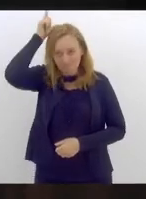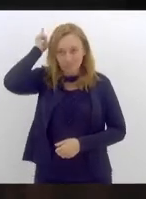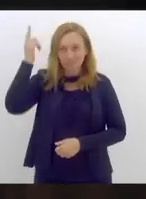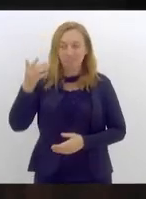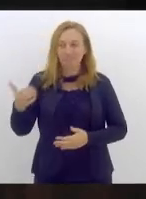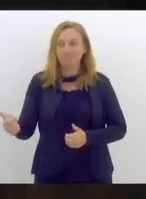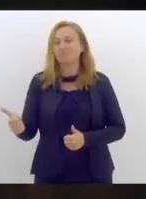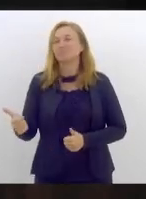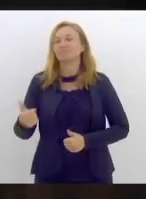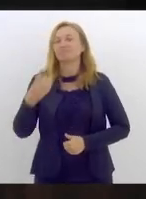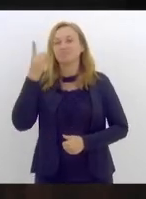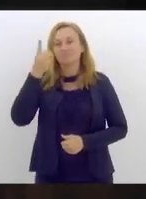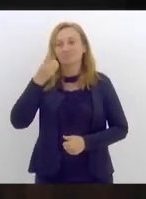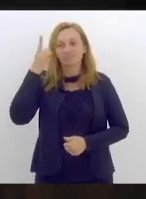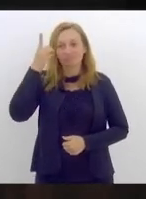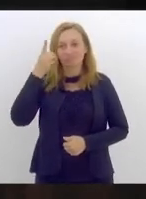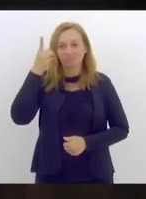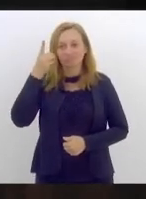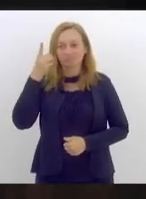o Deputado